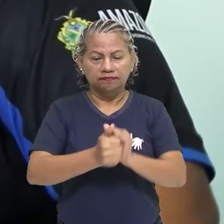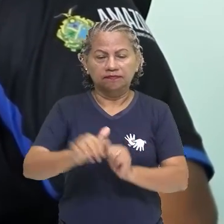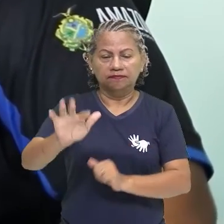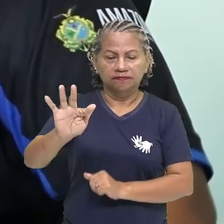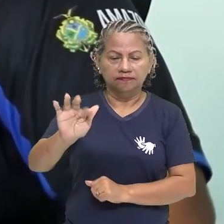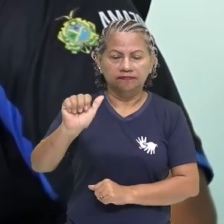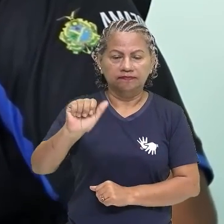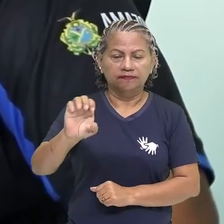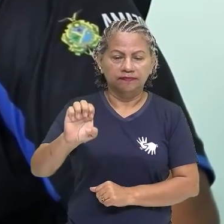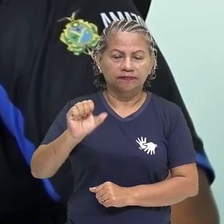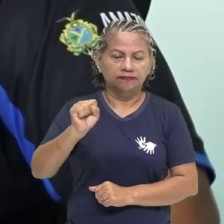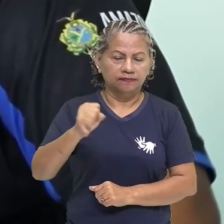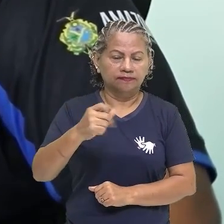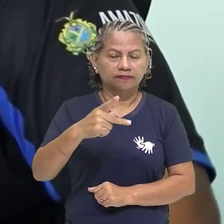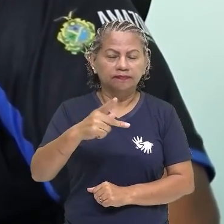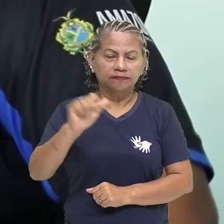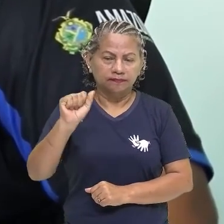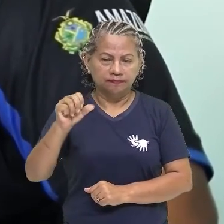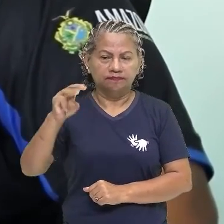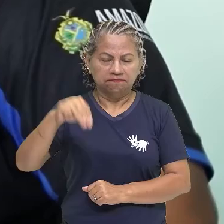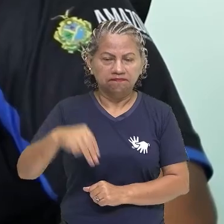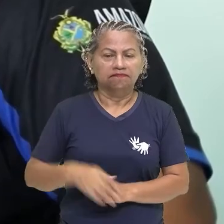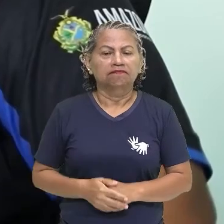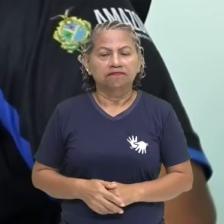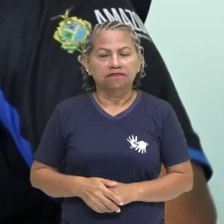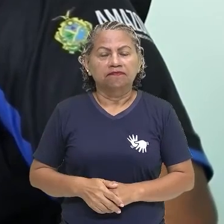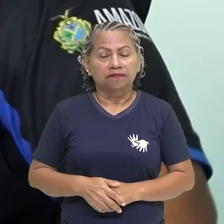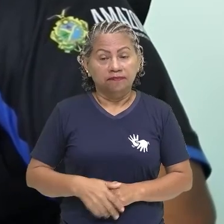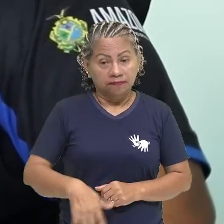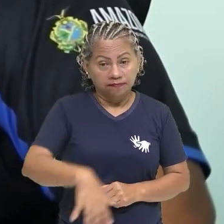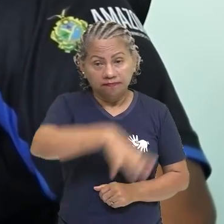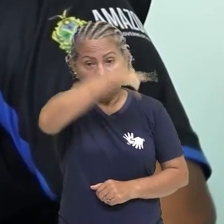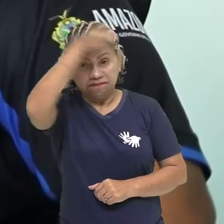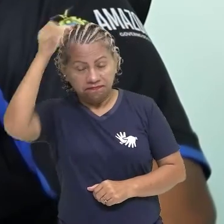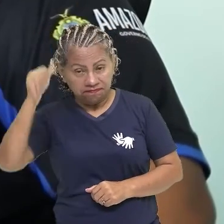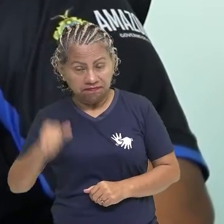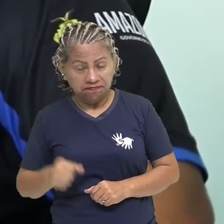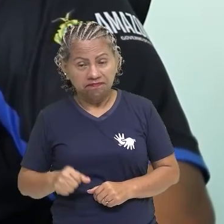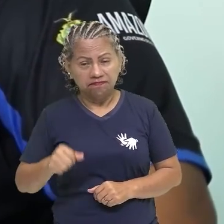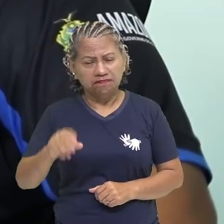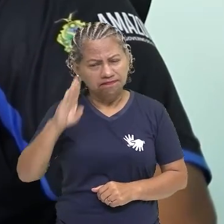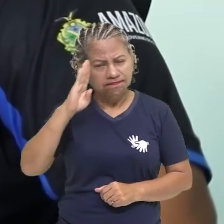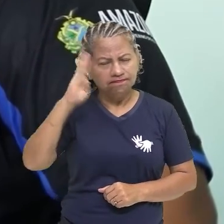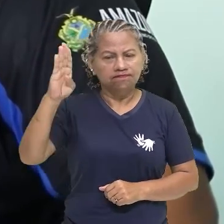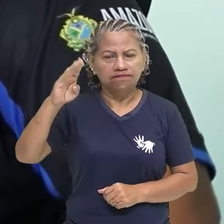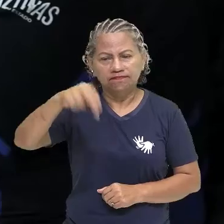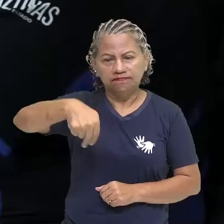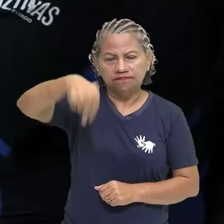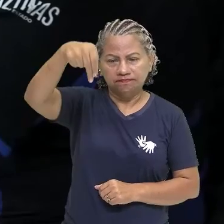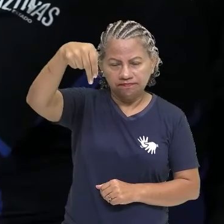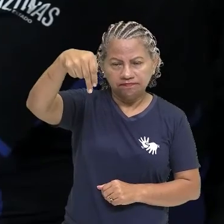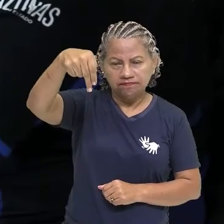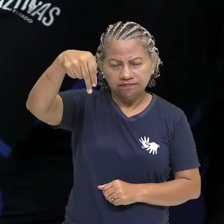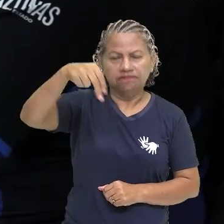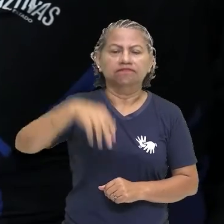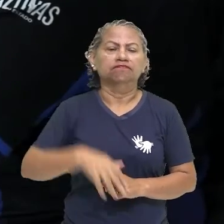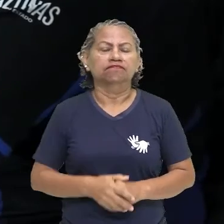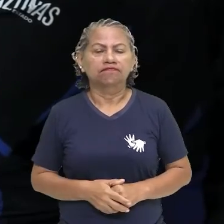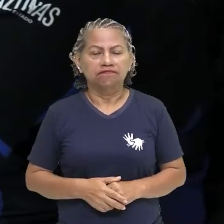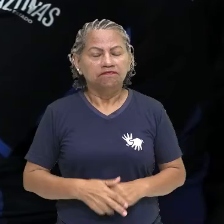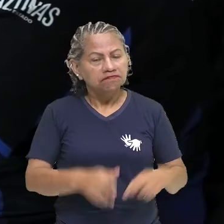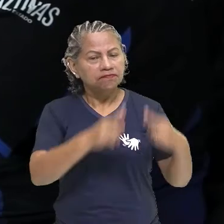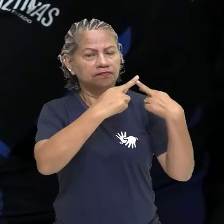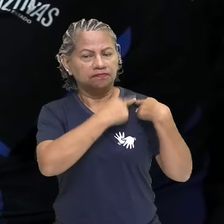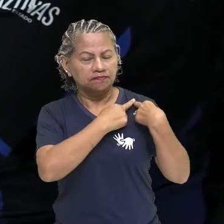CEO de um dos maiores times de esporte aqui do estado do Amazonas, do norte do Brasil, que é a Amazon Crips. E estou aqui para falar um pouco sobre